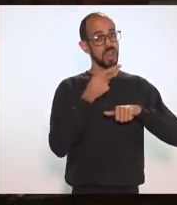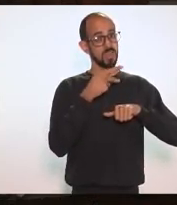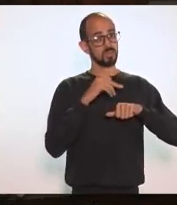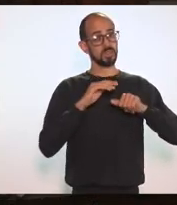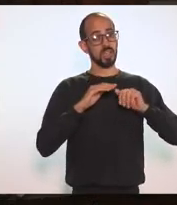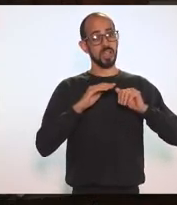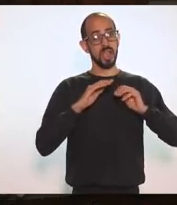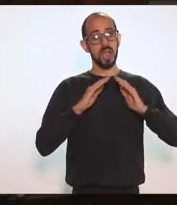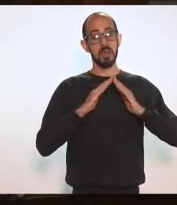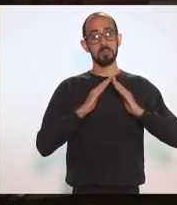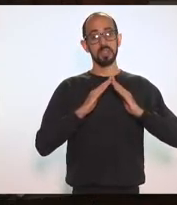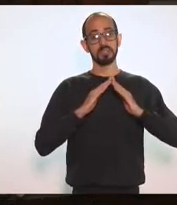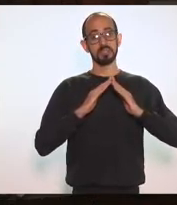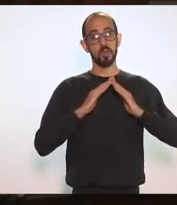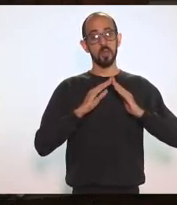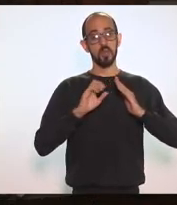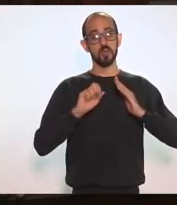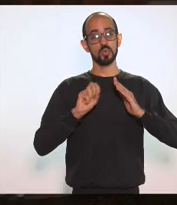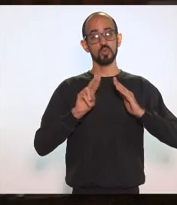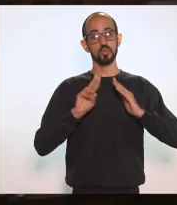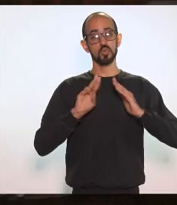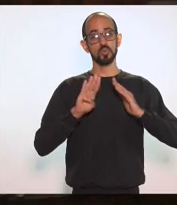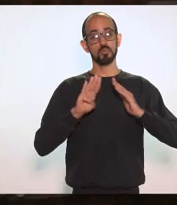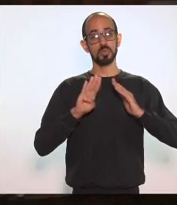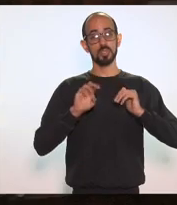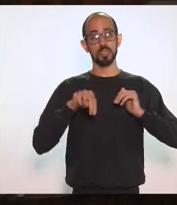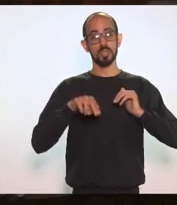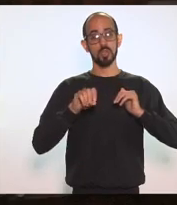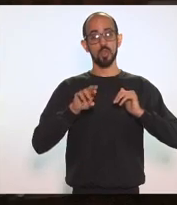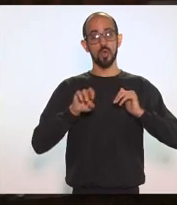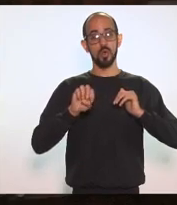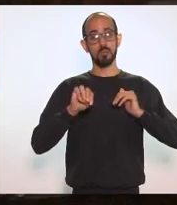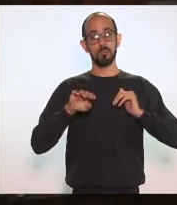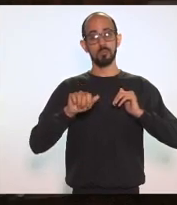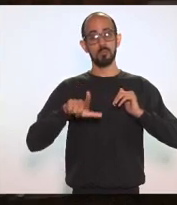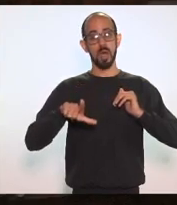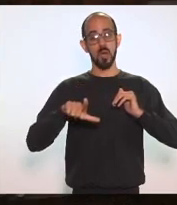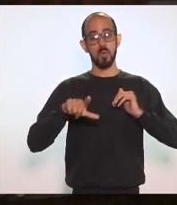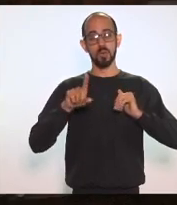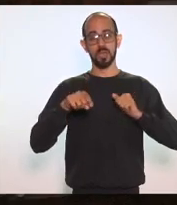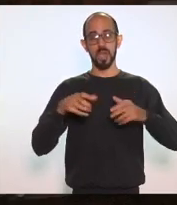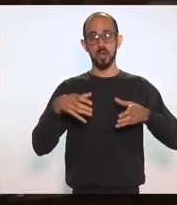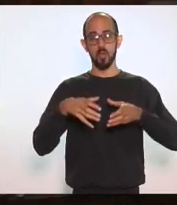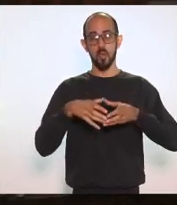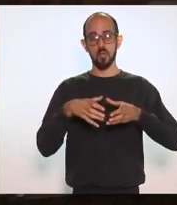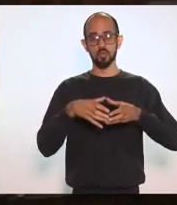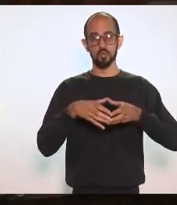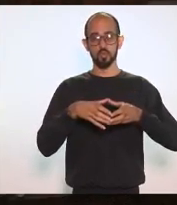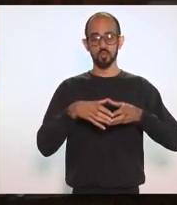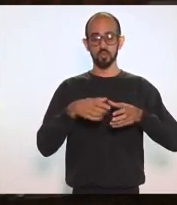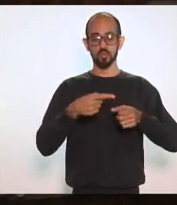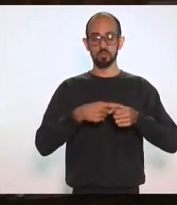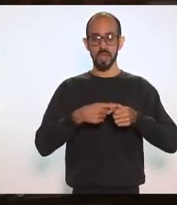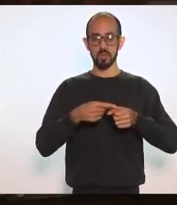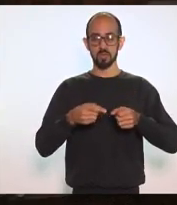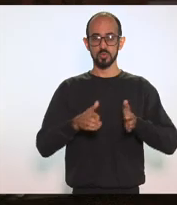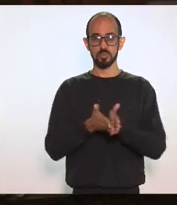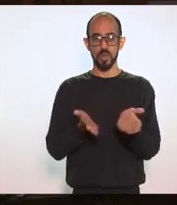habitações subnormais, moram em conjuntos, moram em áreas periféricas,